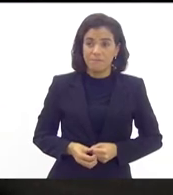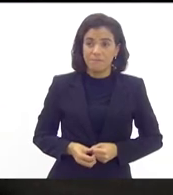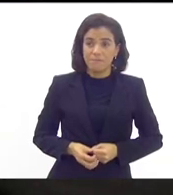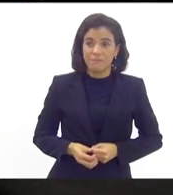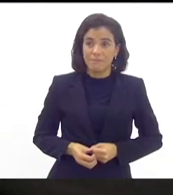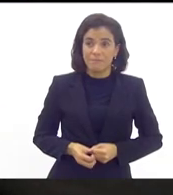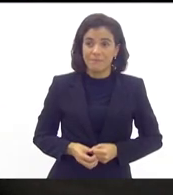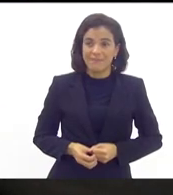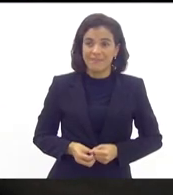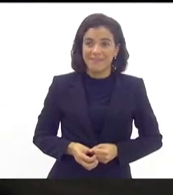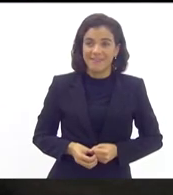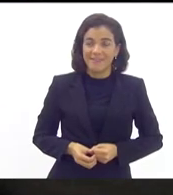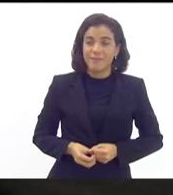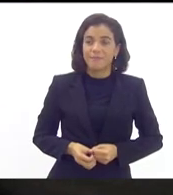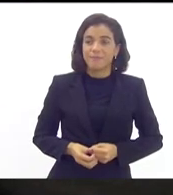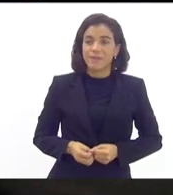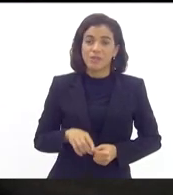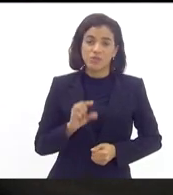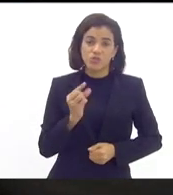Jorge Último.